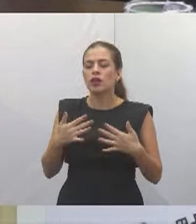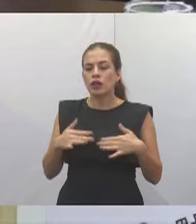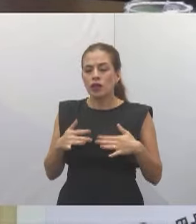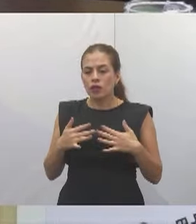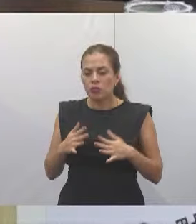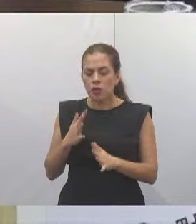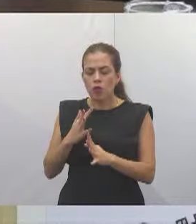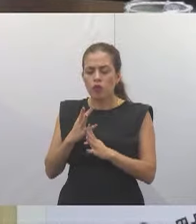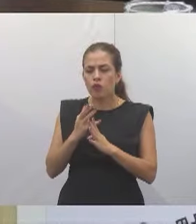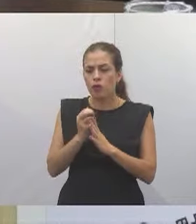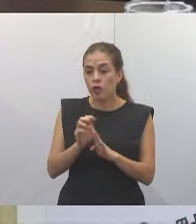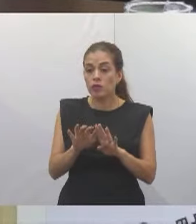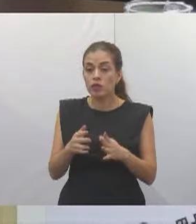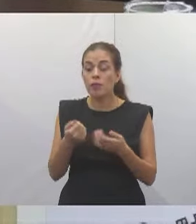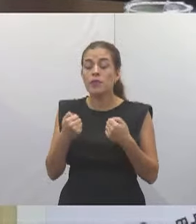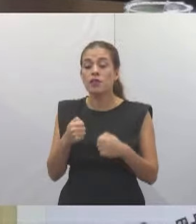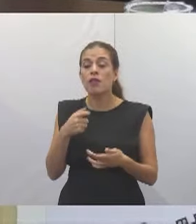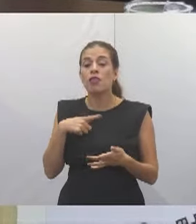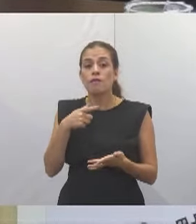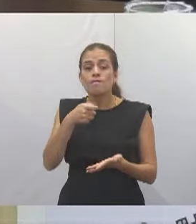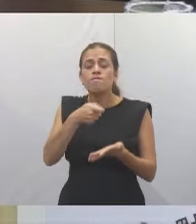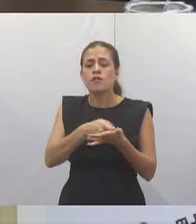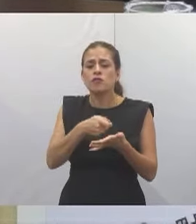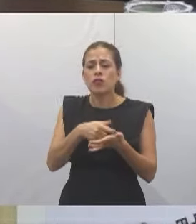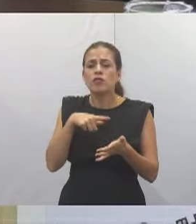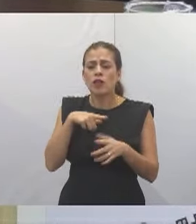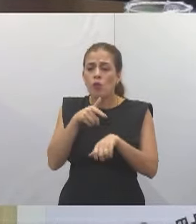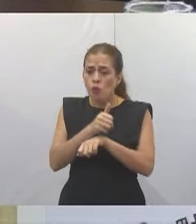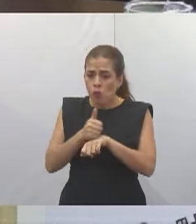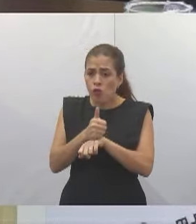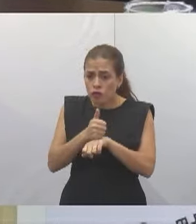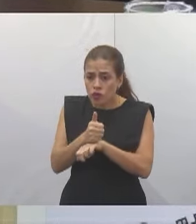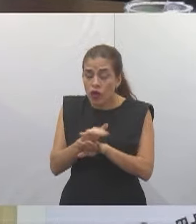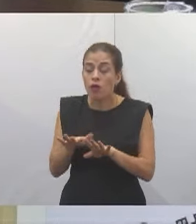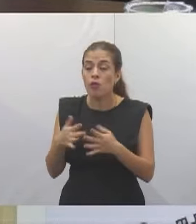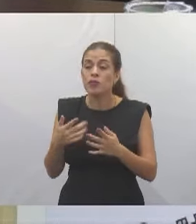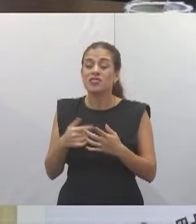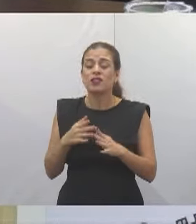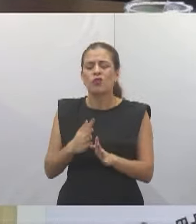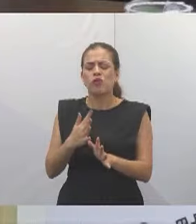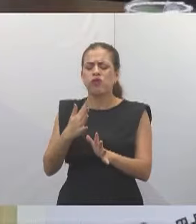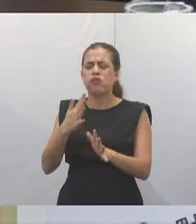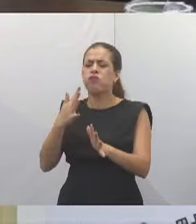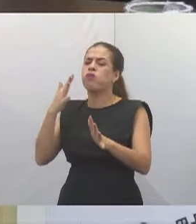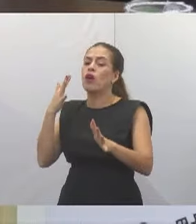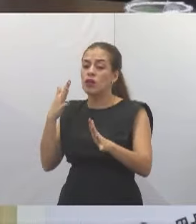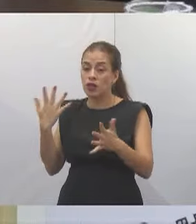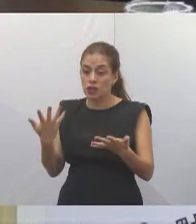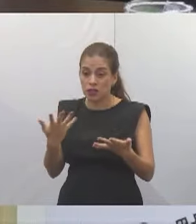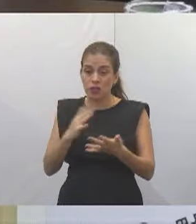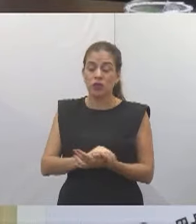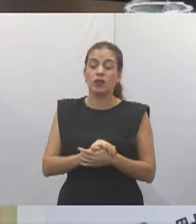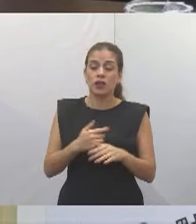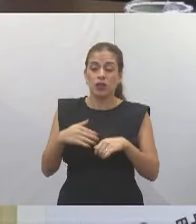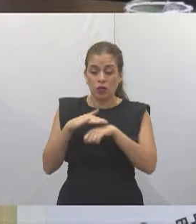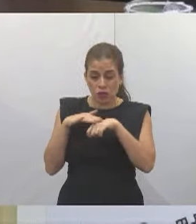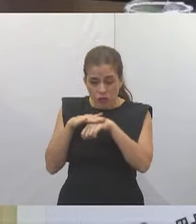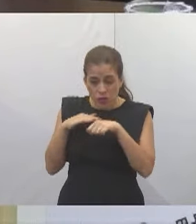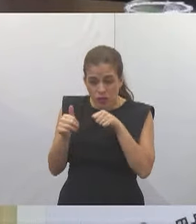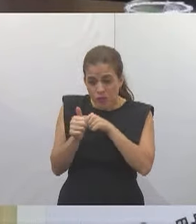ter fixo esses profissionais, senão volta a represar a demanda, né? Então, a gente está numa conversa